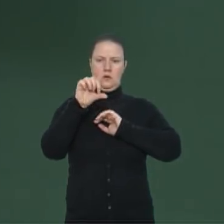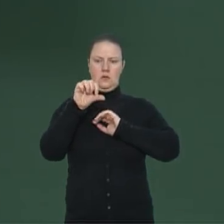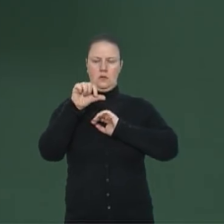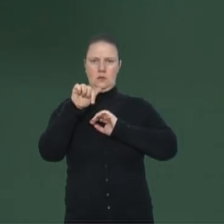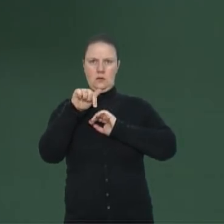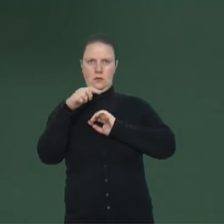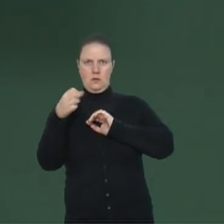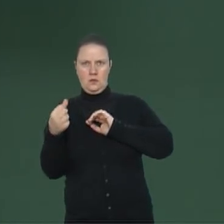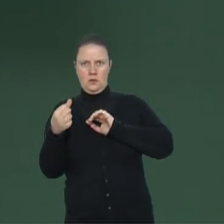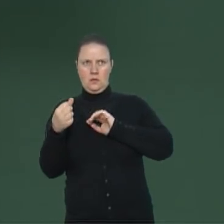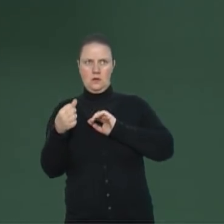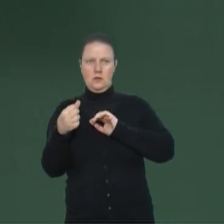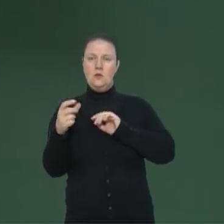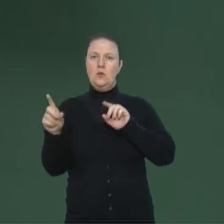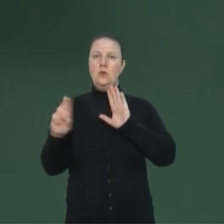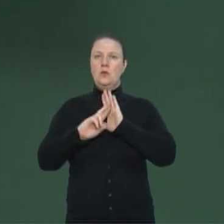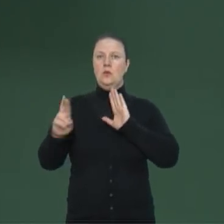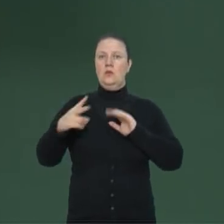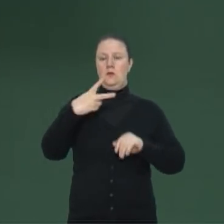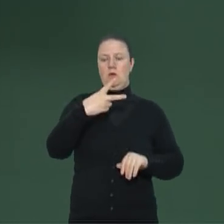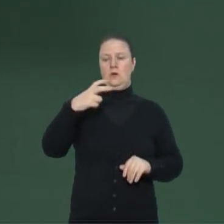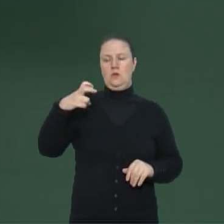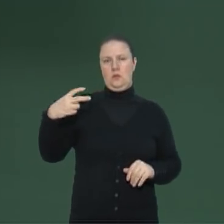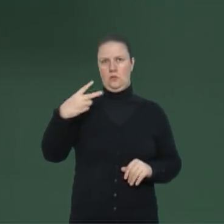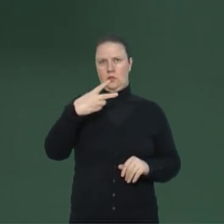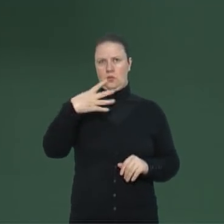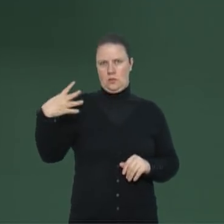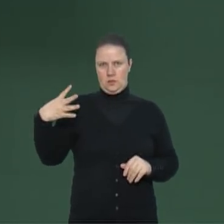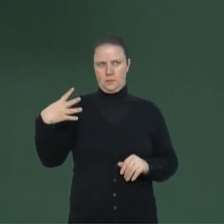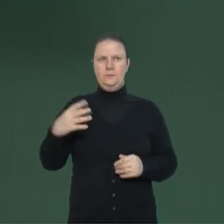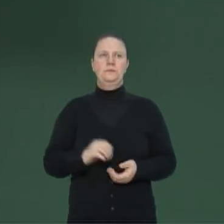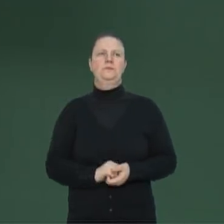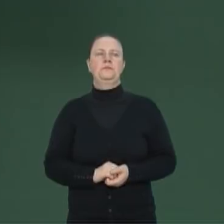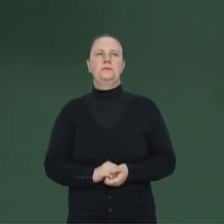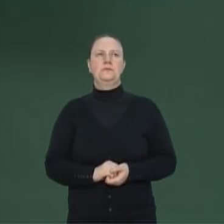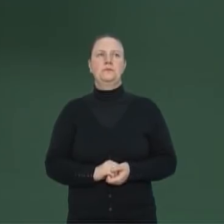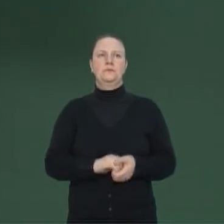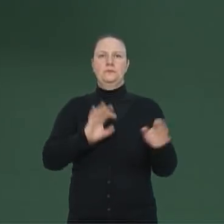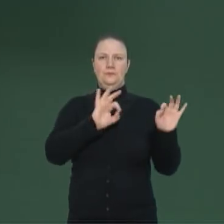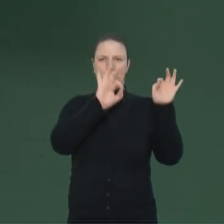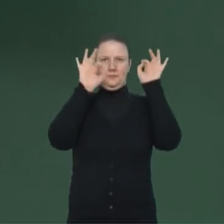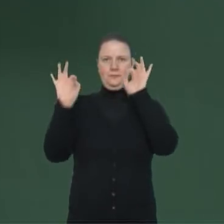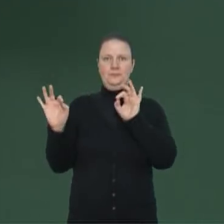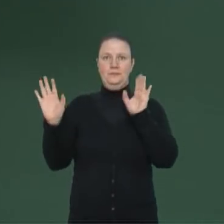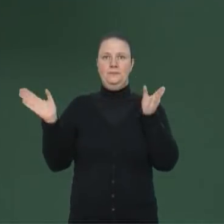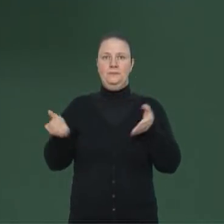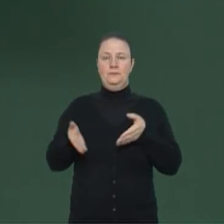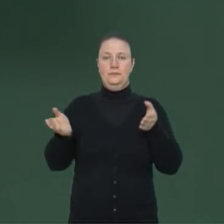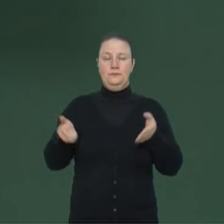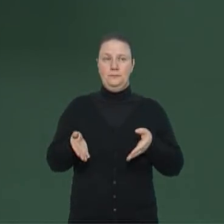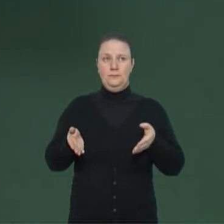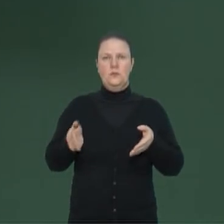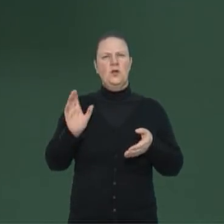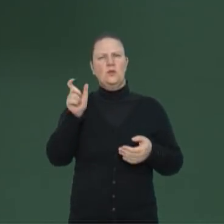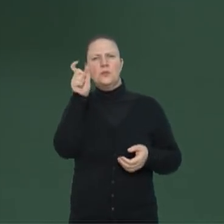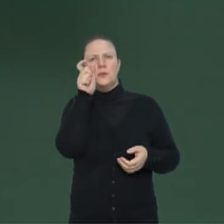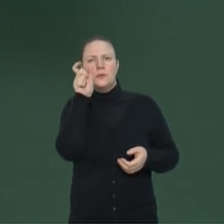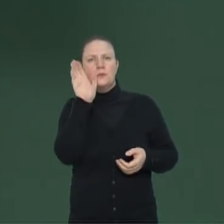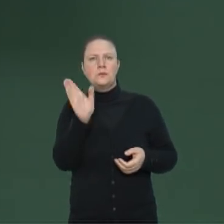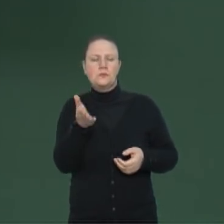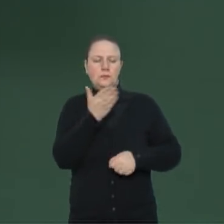sobre 2. Beleza? Simples, né? Levando isso para o próximo slide, e é a mesma coisa que a gente já havia,